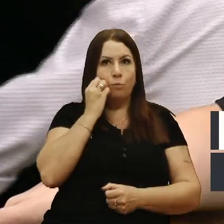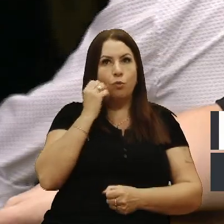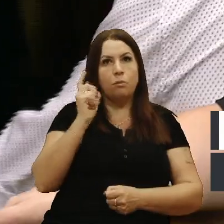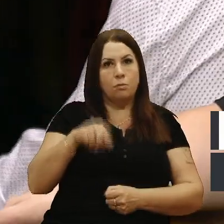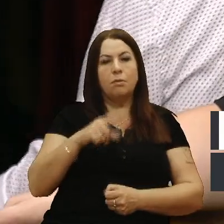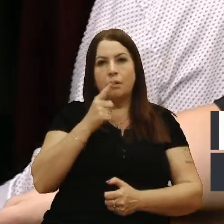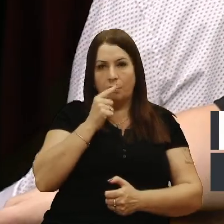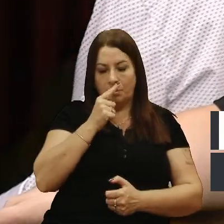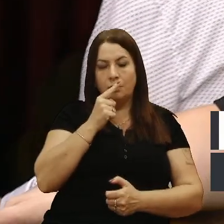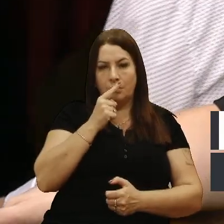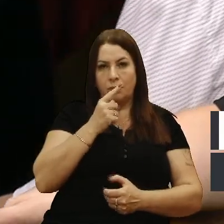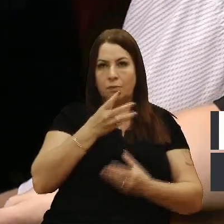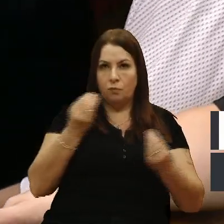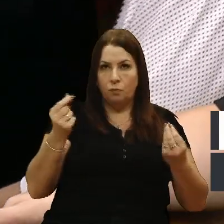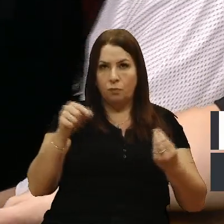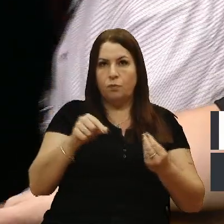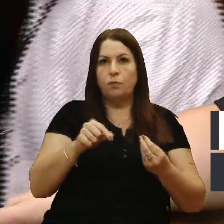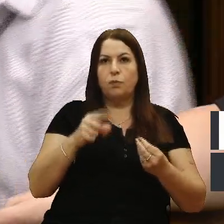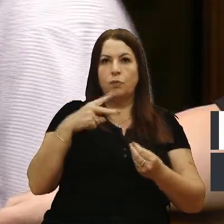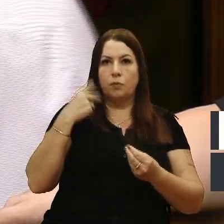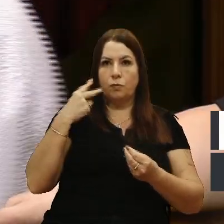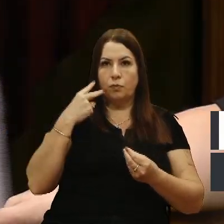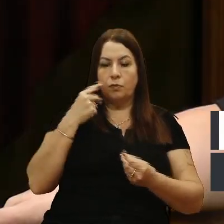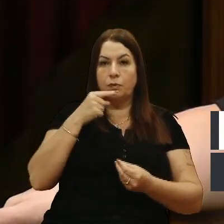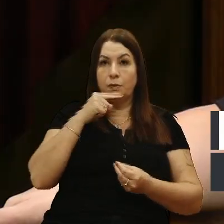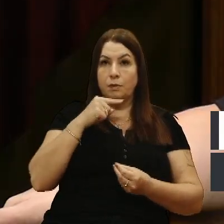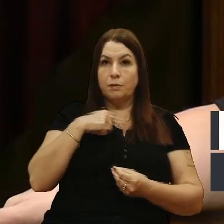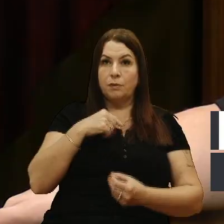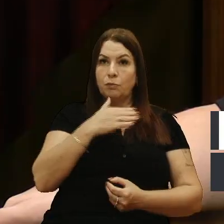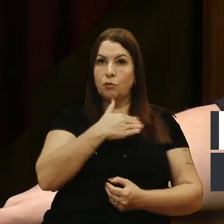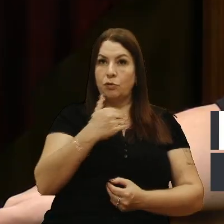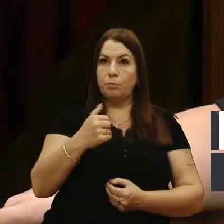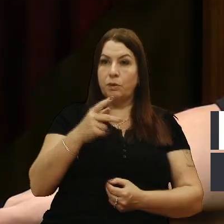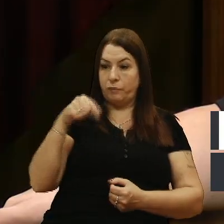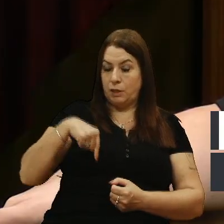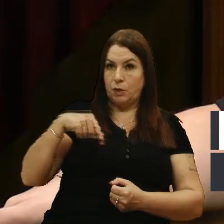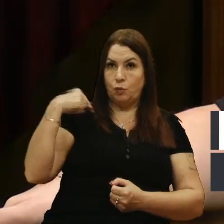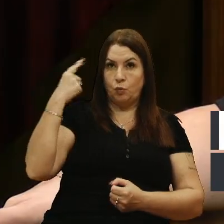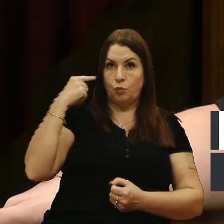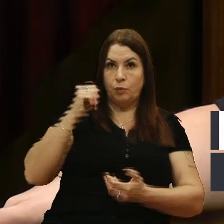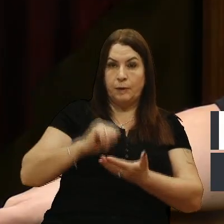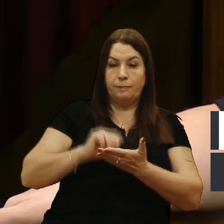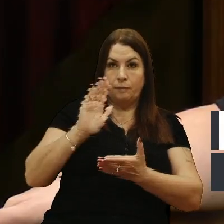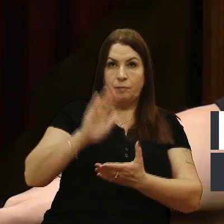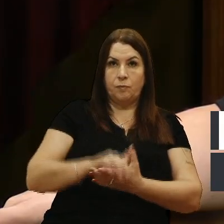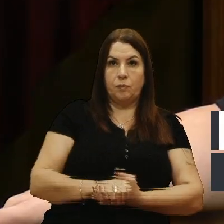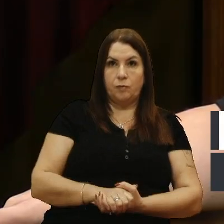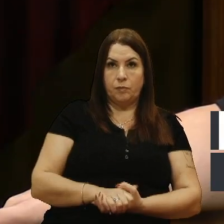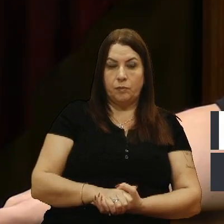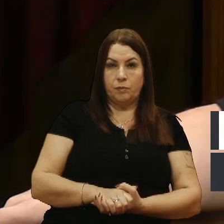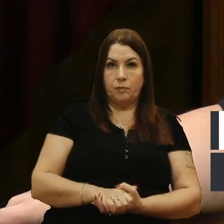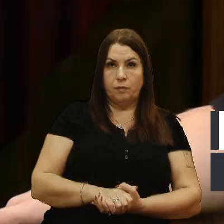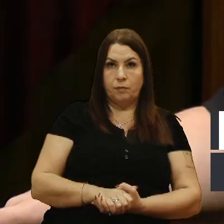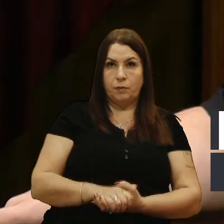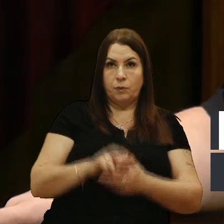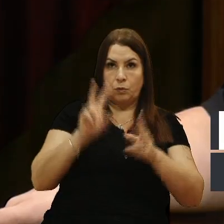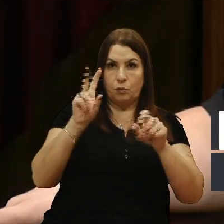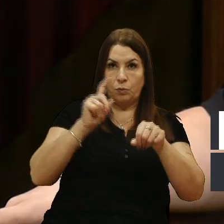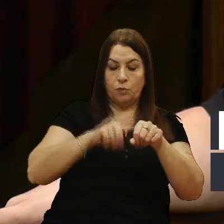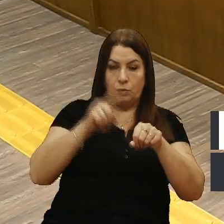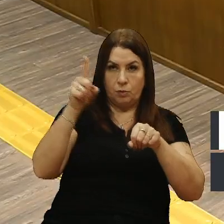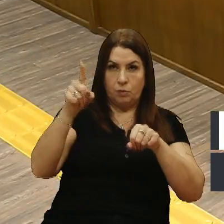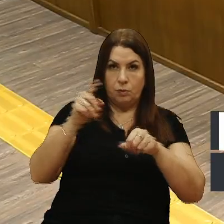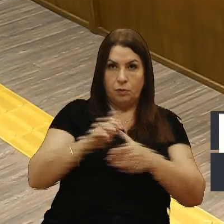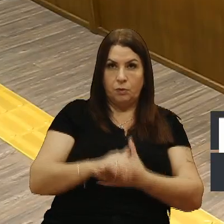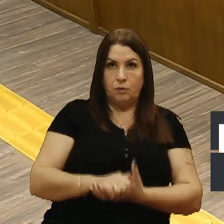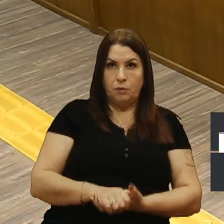água. Muitos, vereador Caleb, estão me chamando de loucos. Perdão de interromper, acho Pois que tem que não. reposicionar o tempo, a imagem, seu